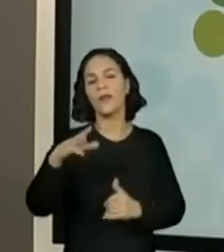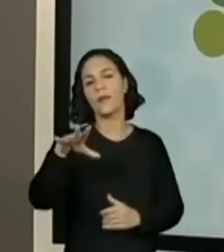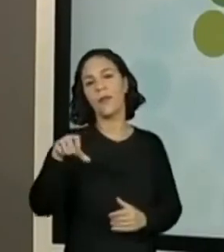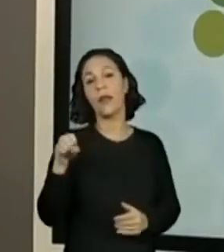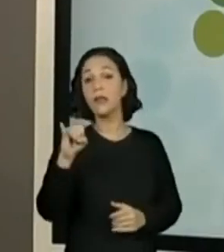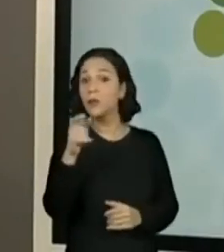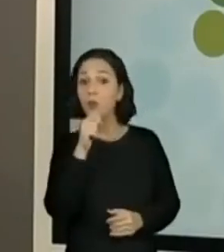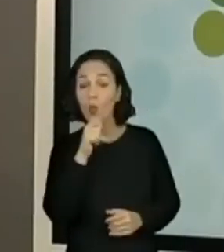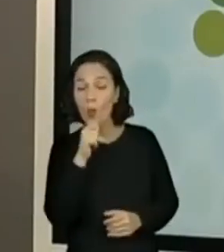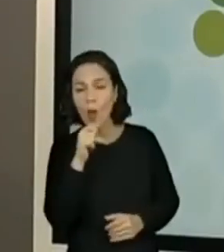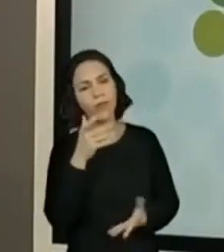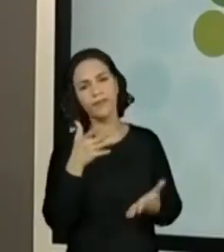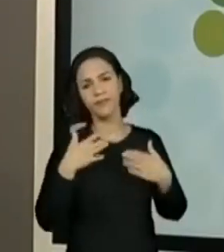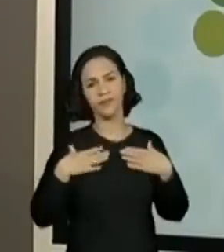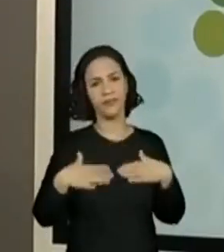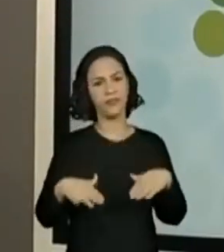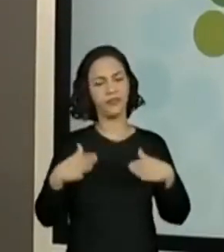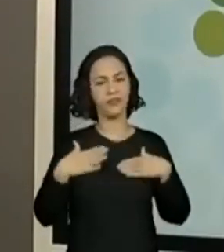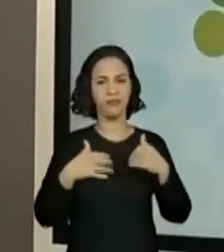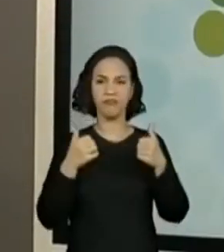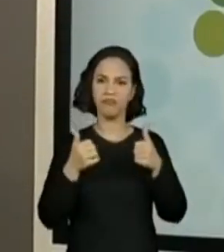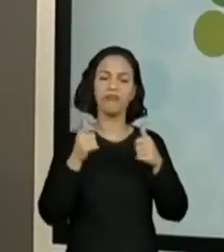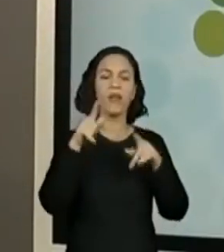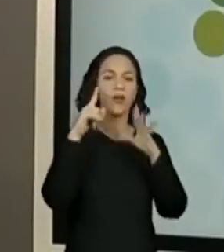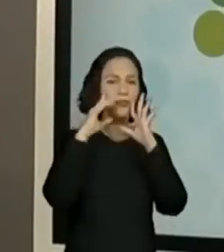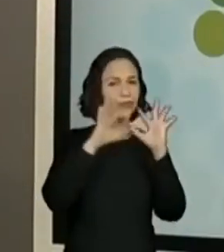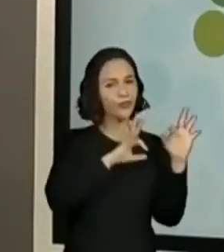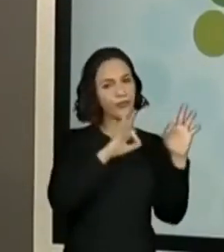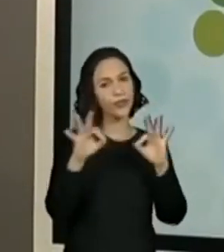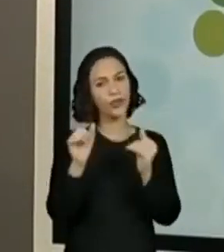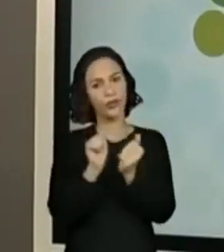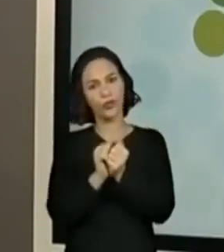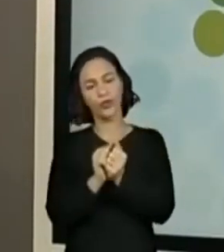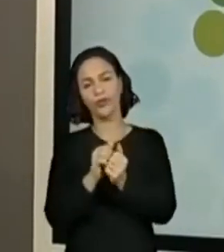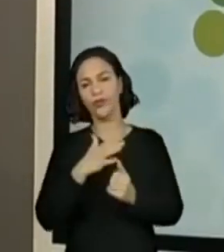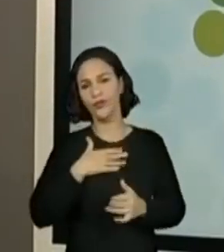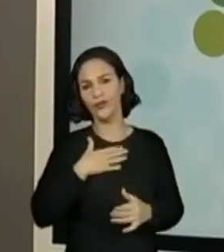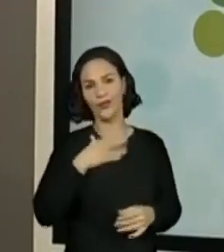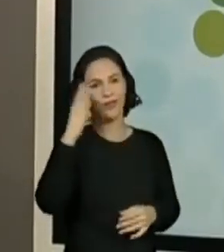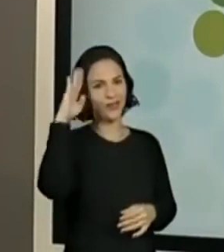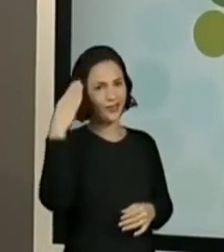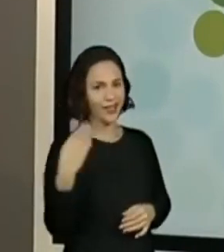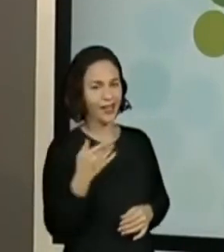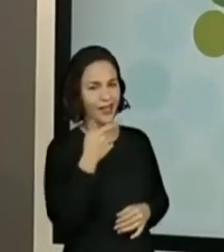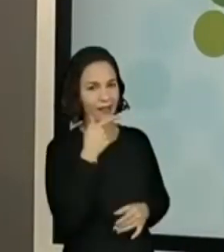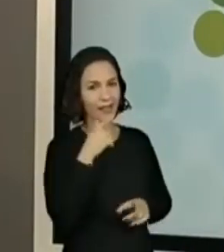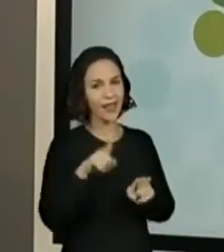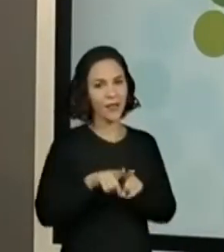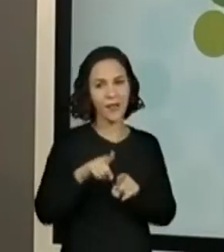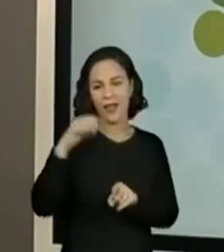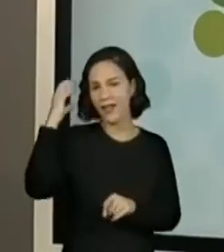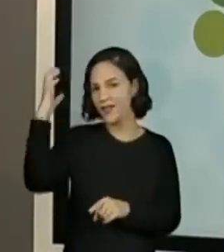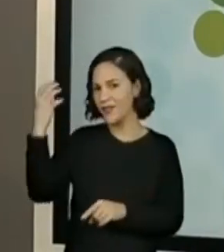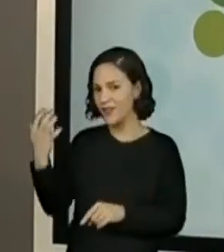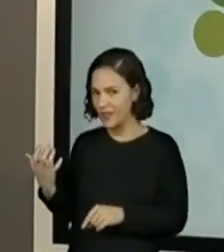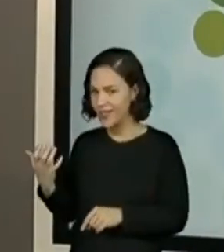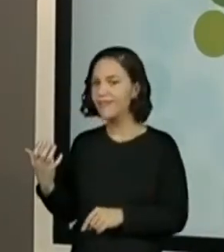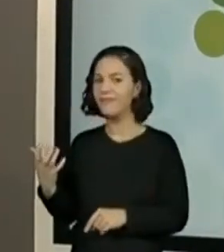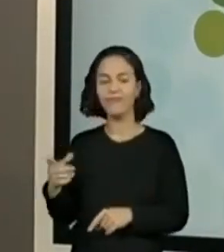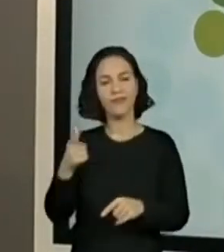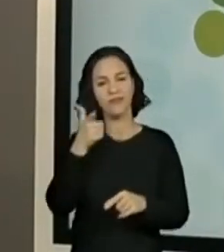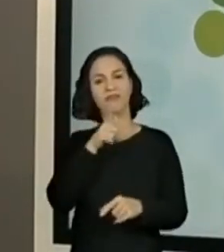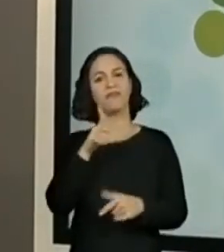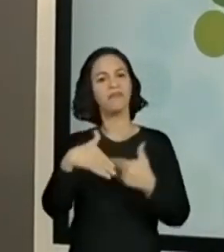tiver, tranquilidade, porque pode acompanhar a aula aqui junto com a professora Vivi, junto com a professora Kelly, que vai dar tudo certo, tudo